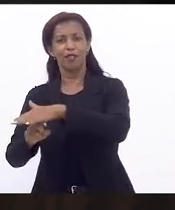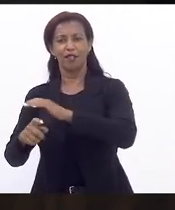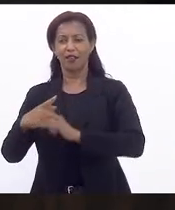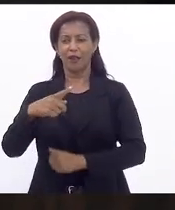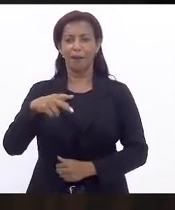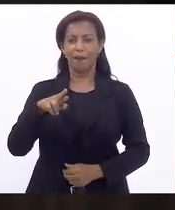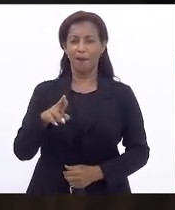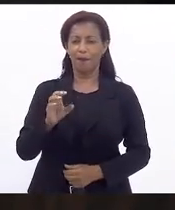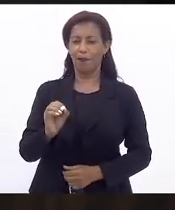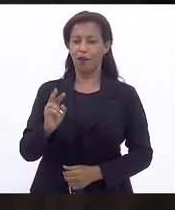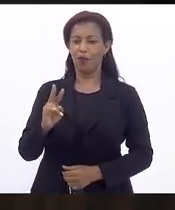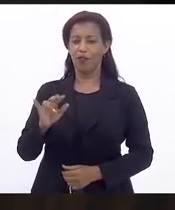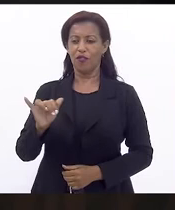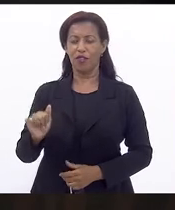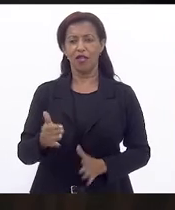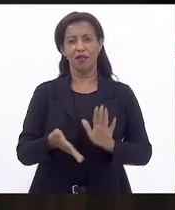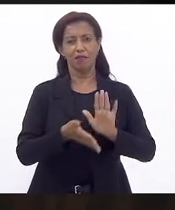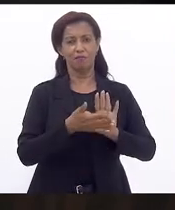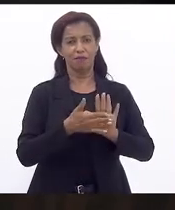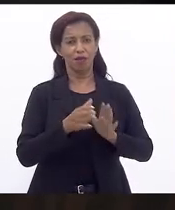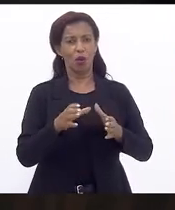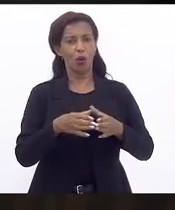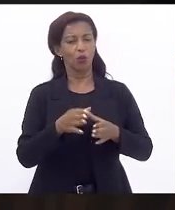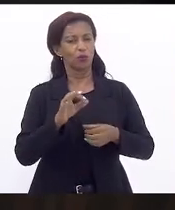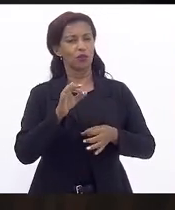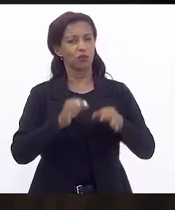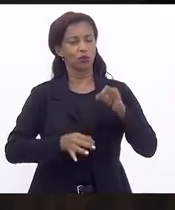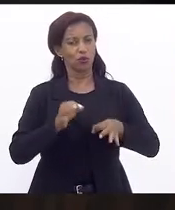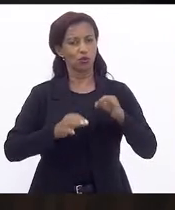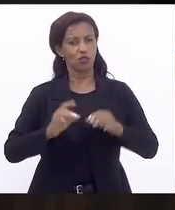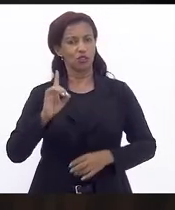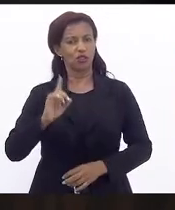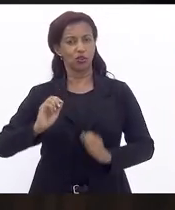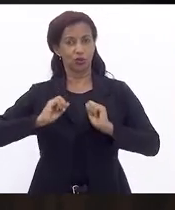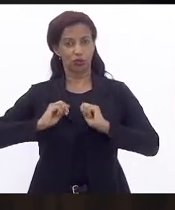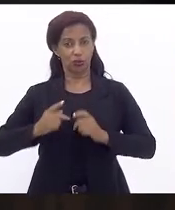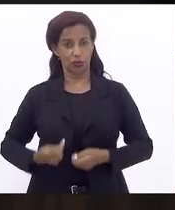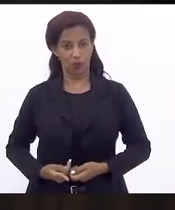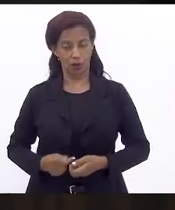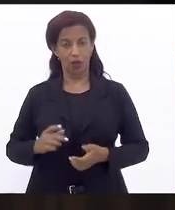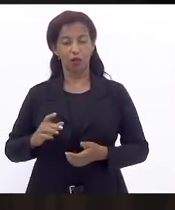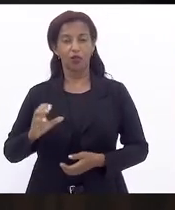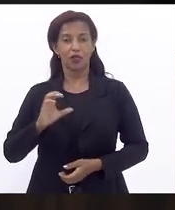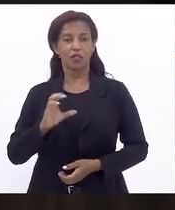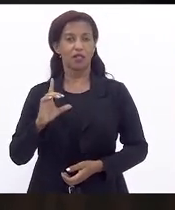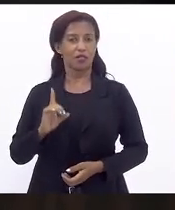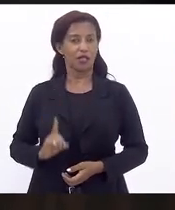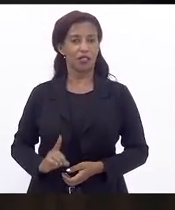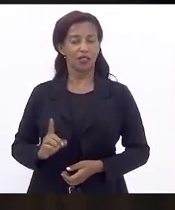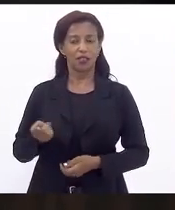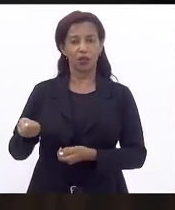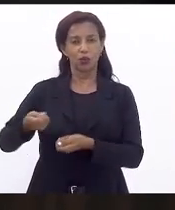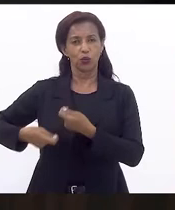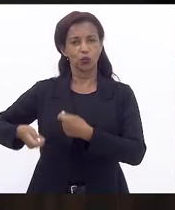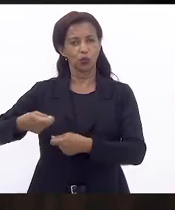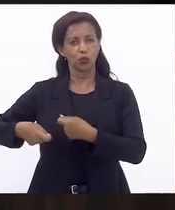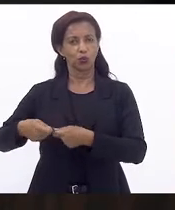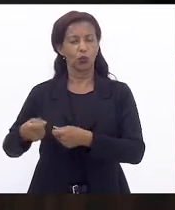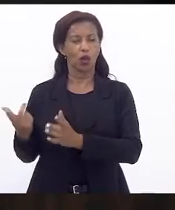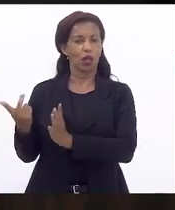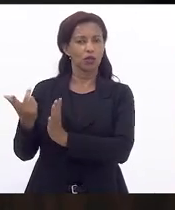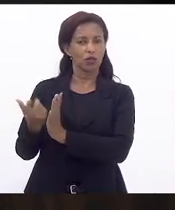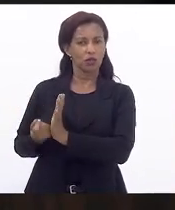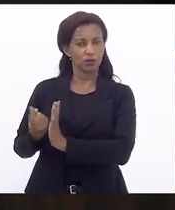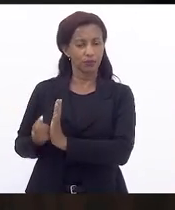dependendo de parecer das comissões de condição e justiça e defesa dos direitos humanos e cidadania, de economia e indústria e comércio, de tributação,